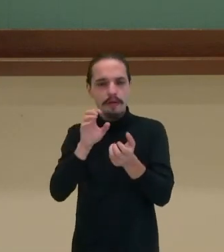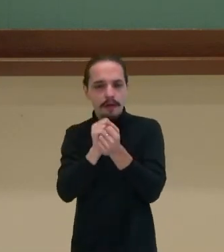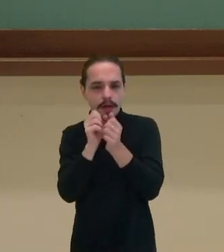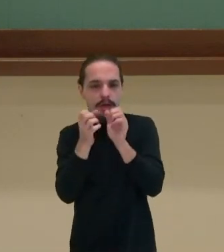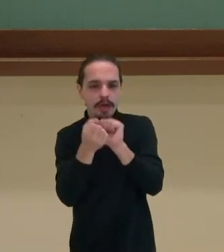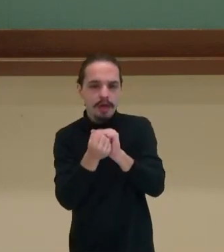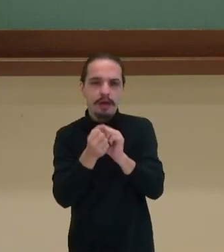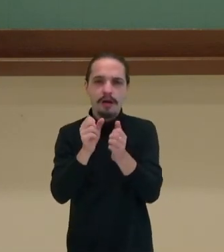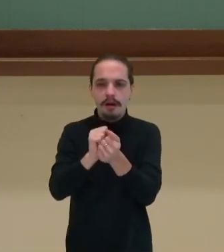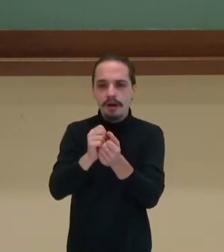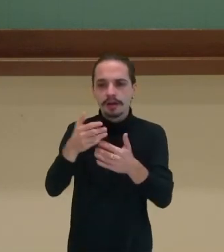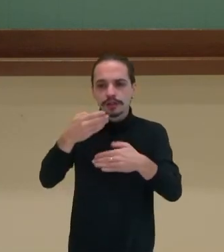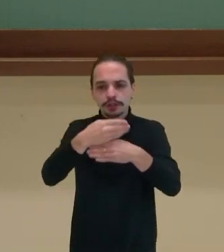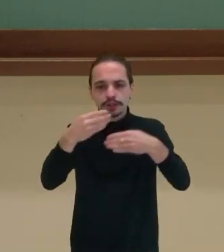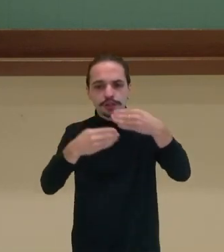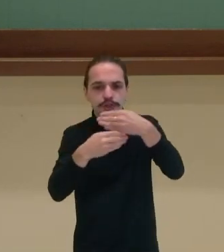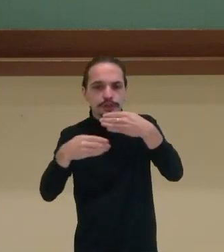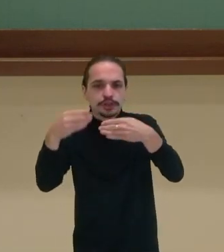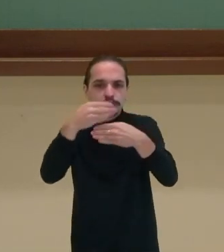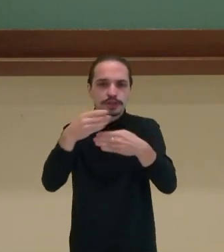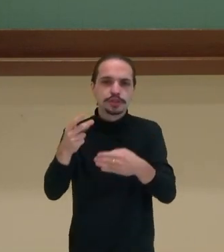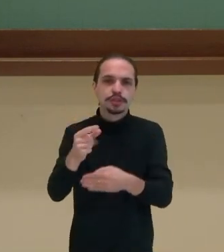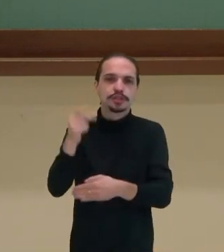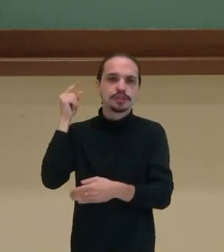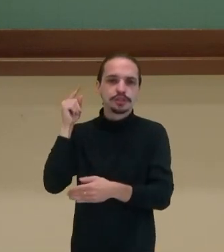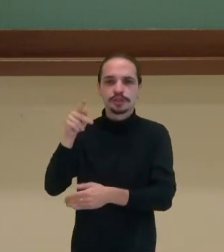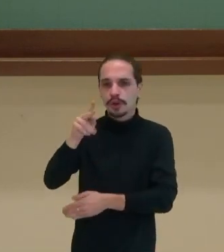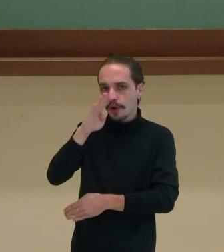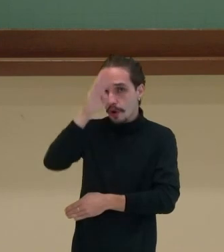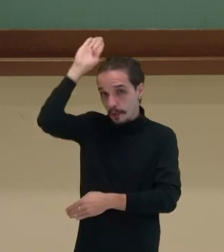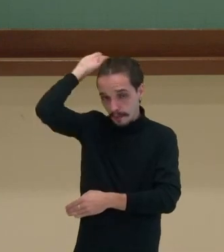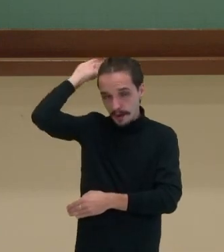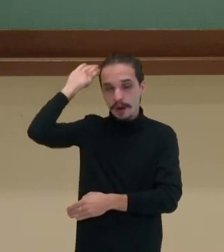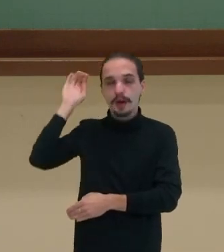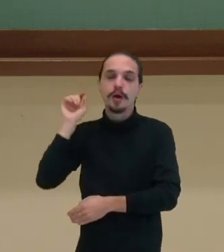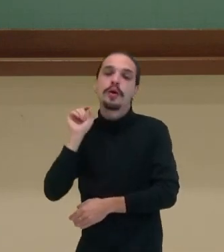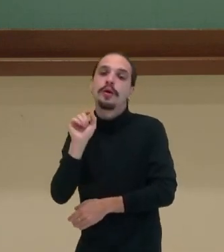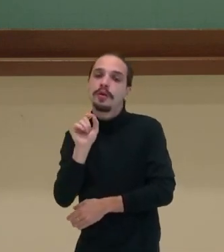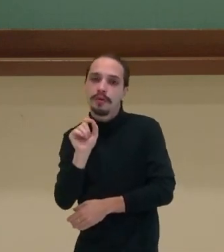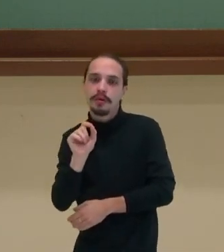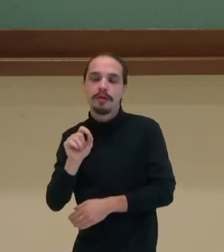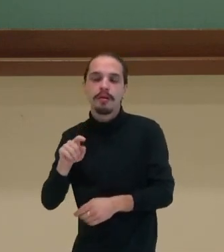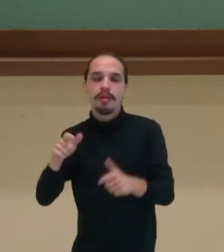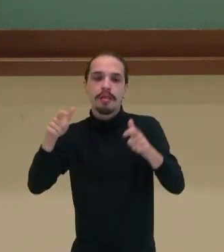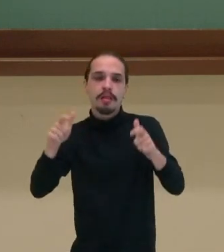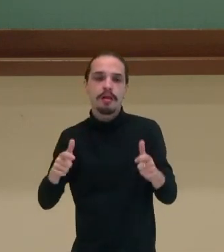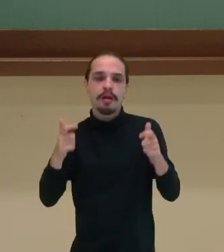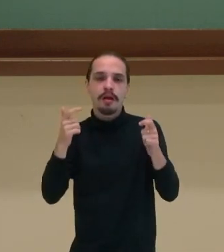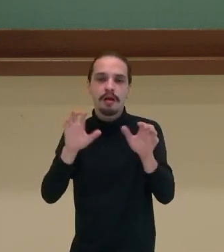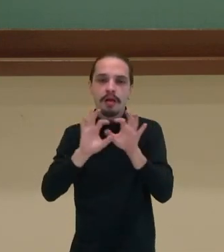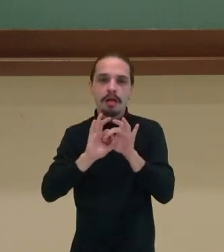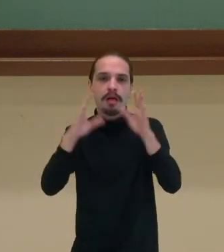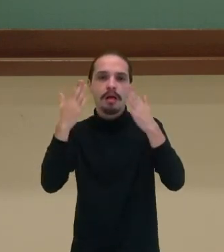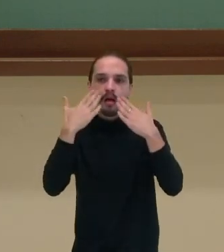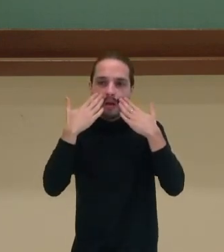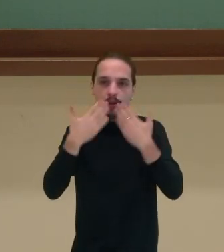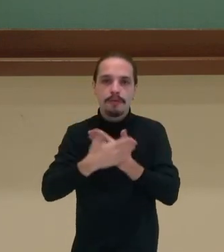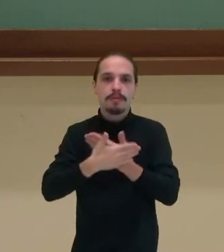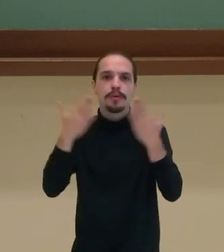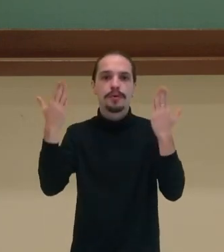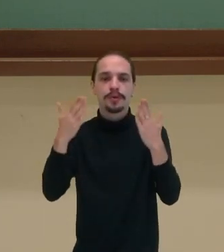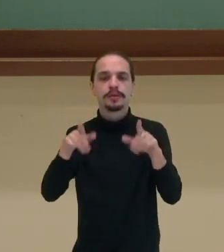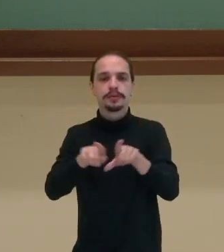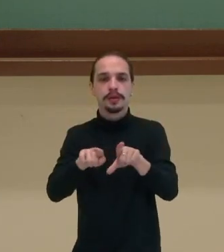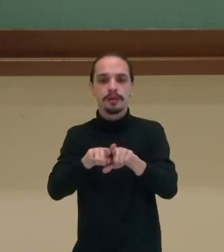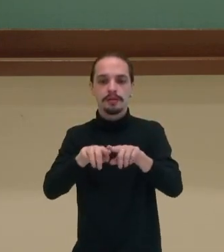né? Com tijolos ali feitos pelos romanos. Então, um local ao ar livre, com plateia ao redor